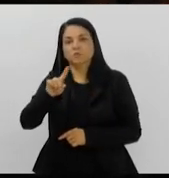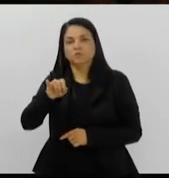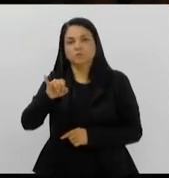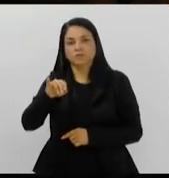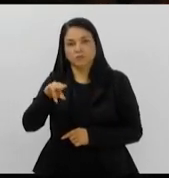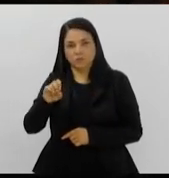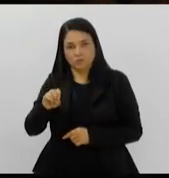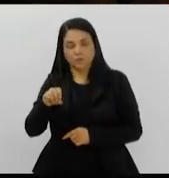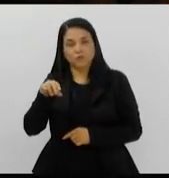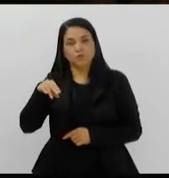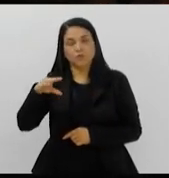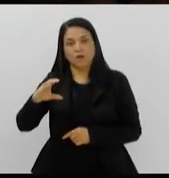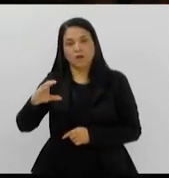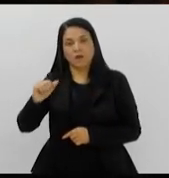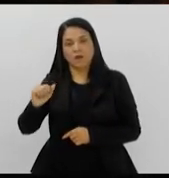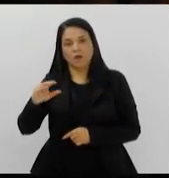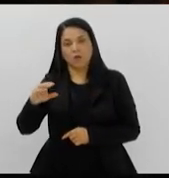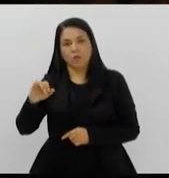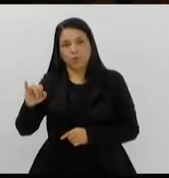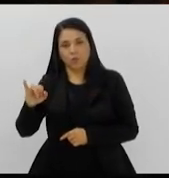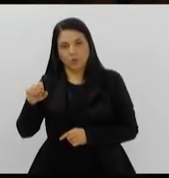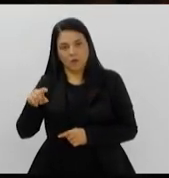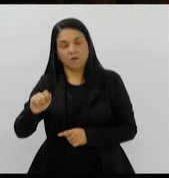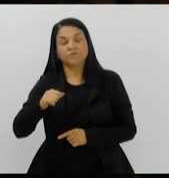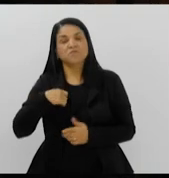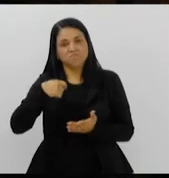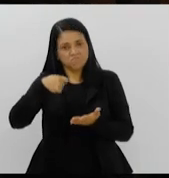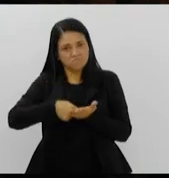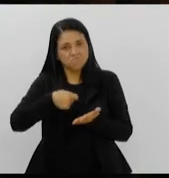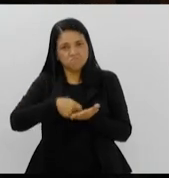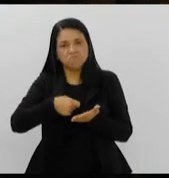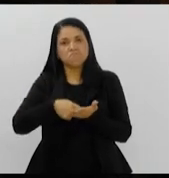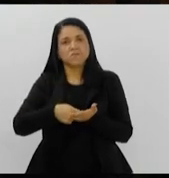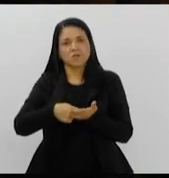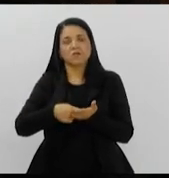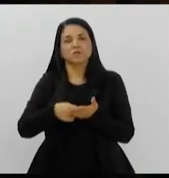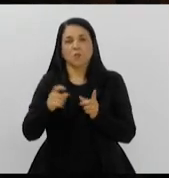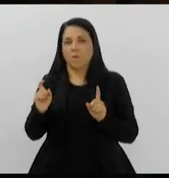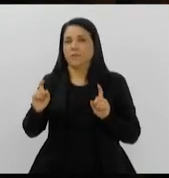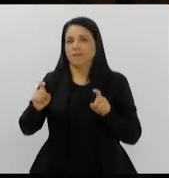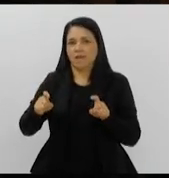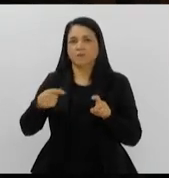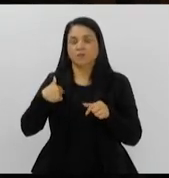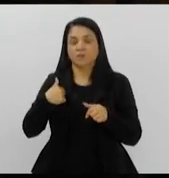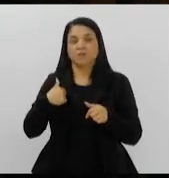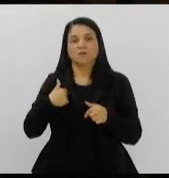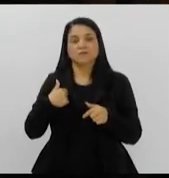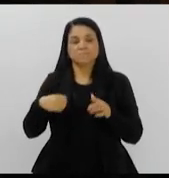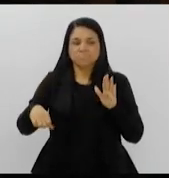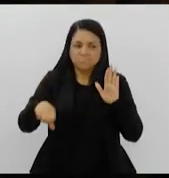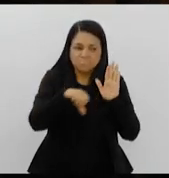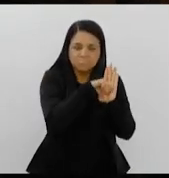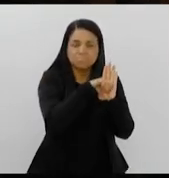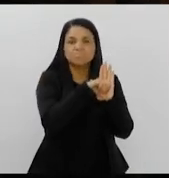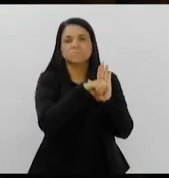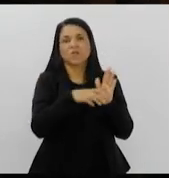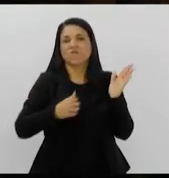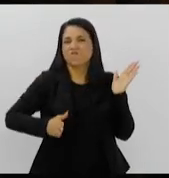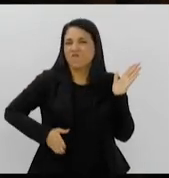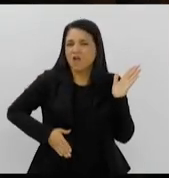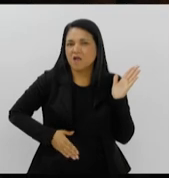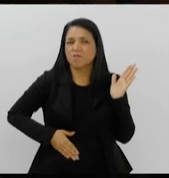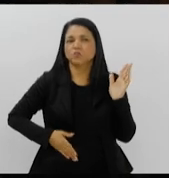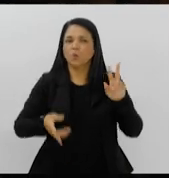mandato e nós vamos continuar cobrando até que isso seja esses marginais, esses vagabundos